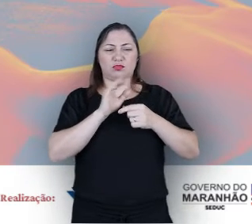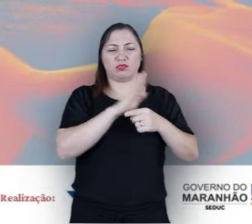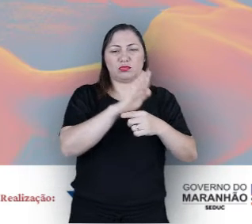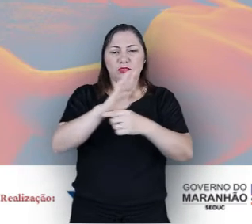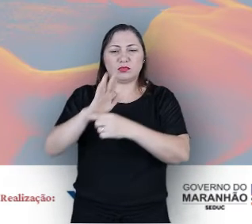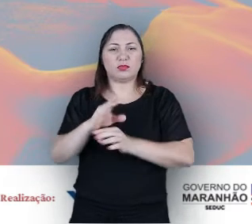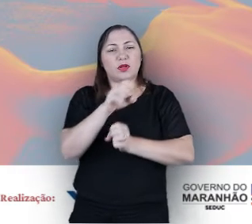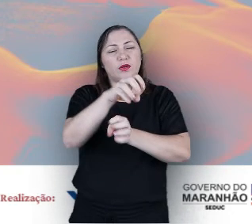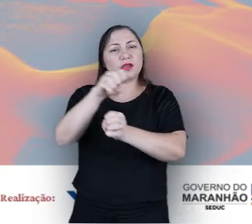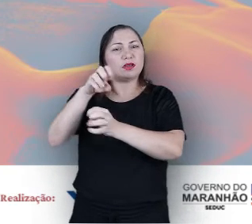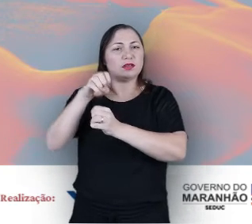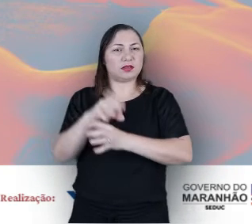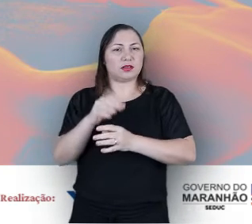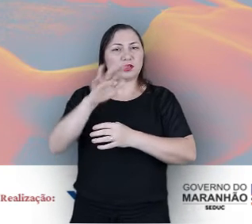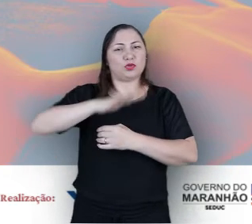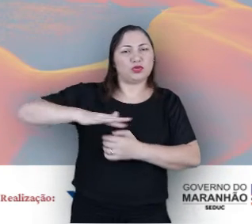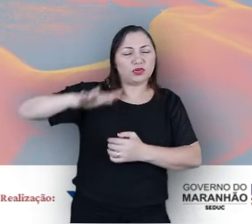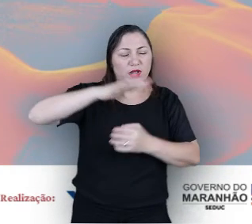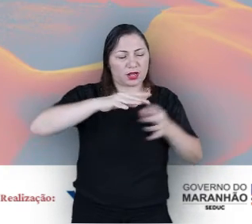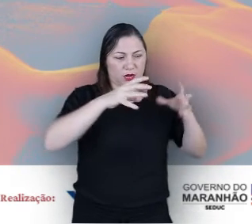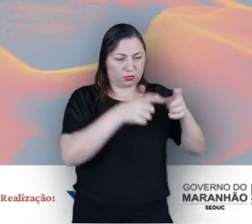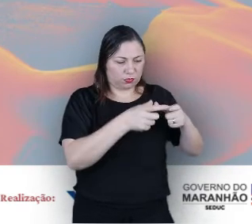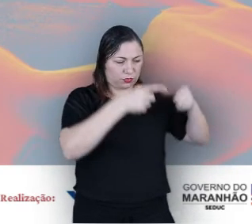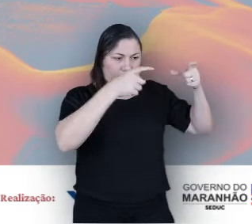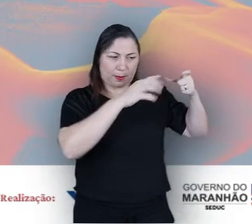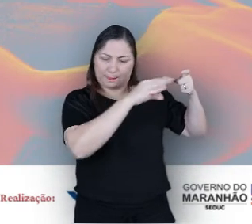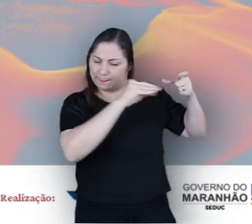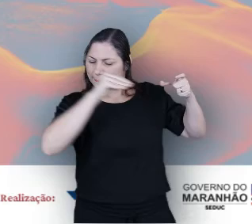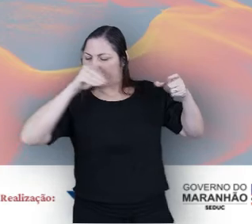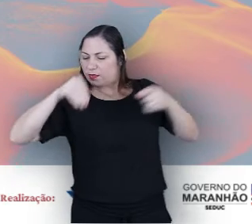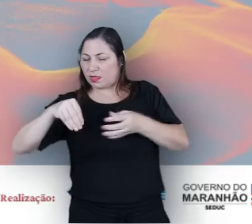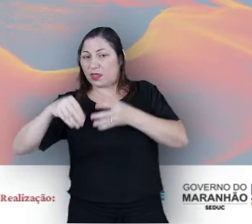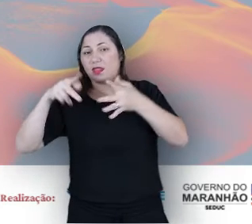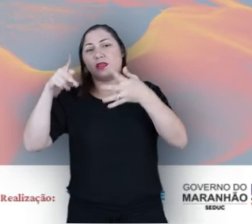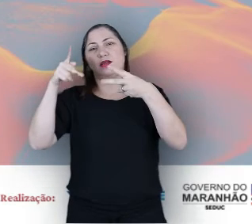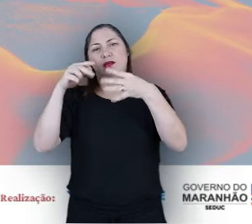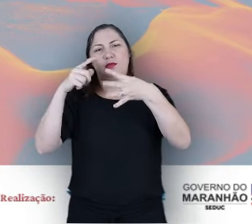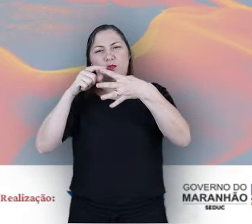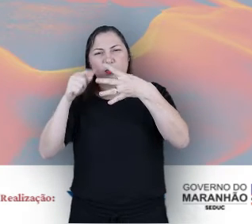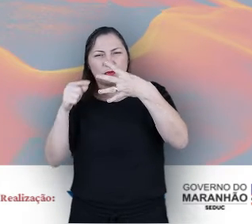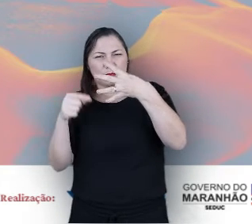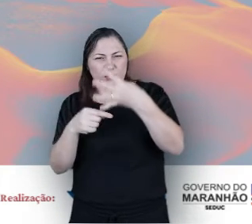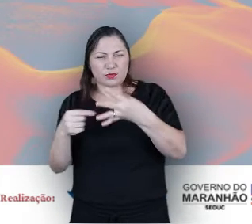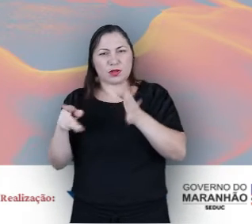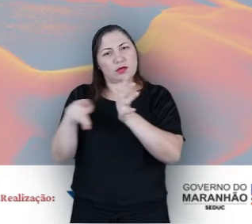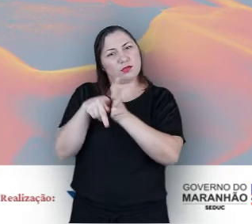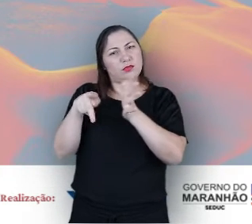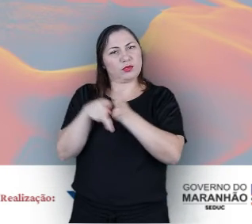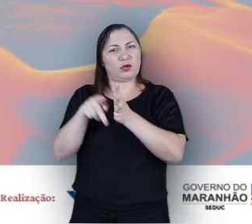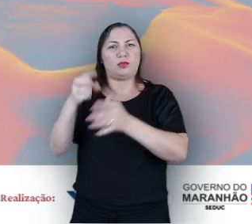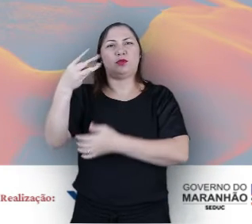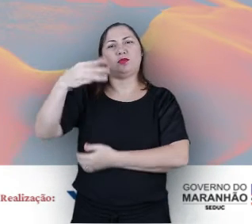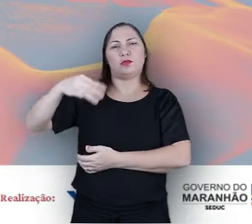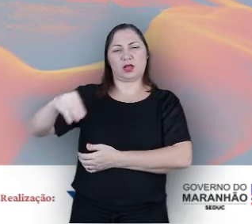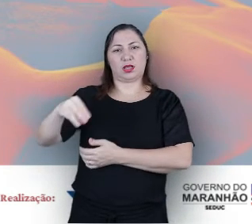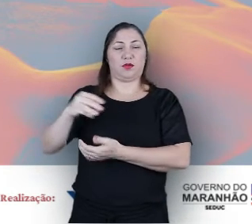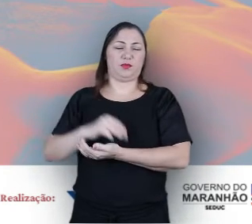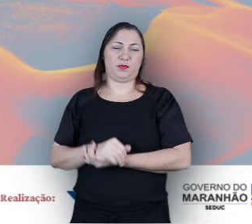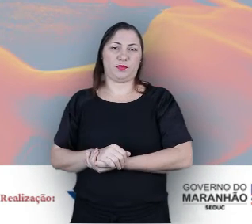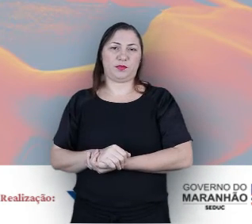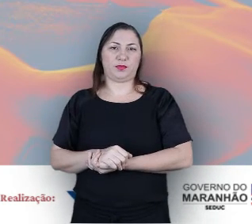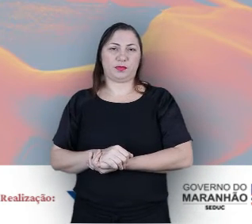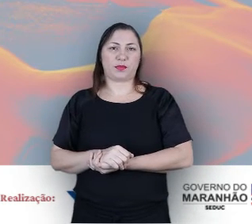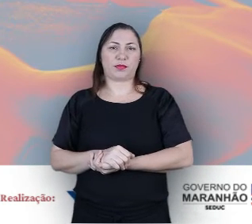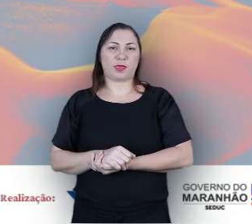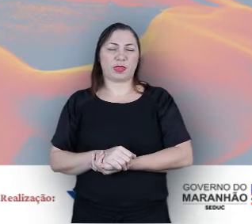Portanto, como é que a gente pensou nisso? Além de propor uma interação interdisciplinar e transdisciplinar dentro da